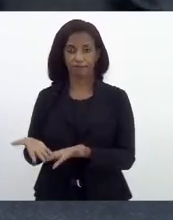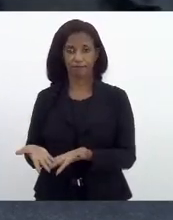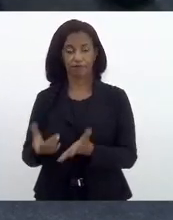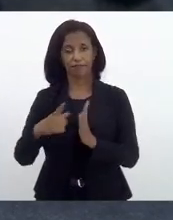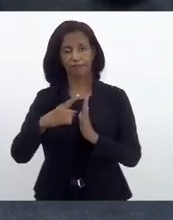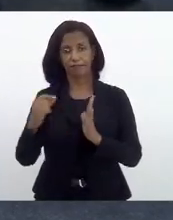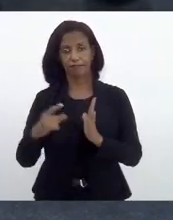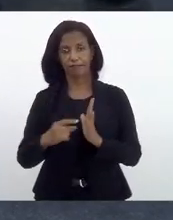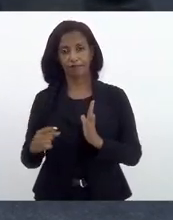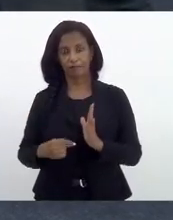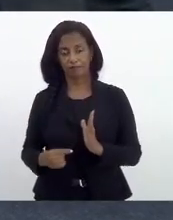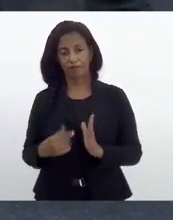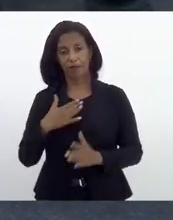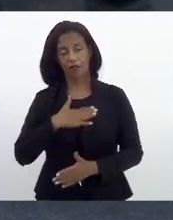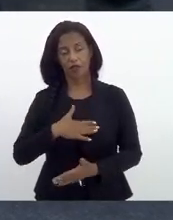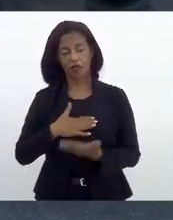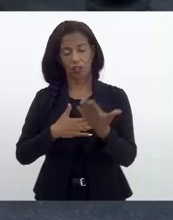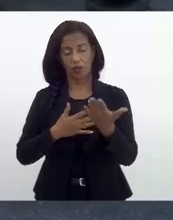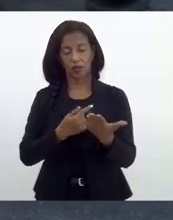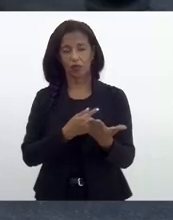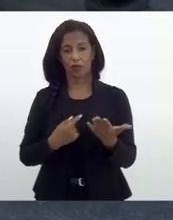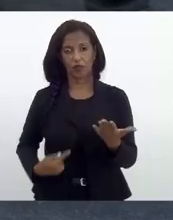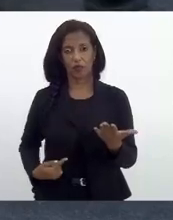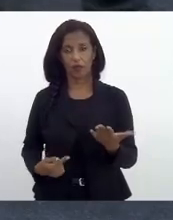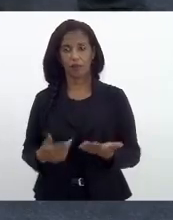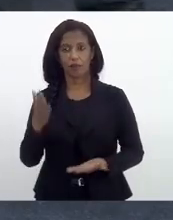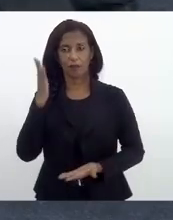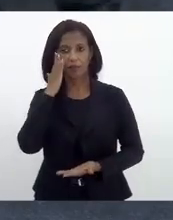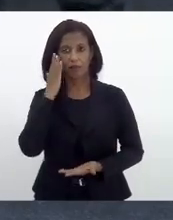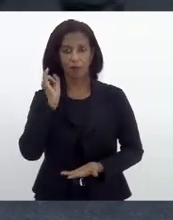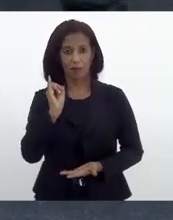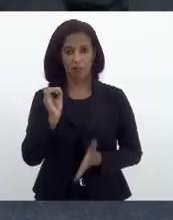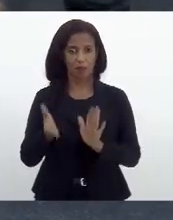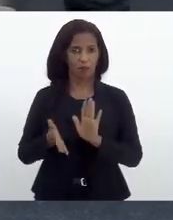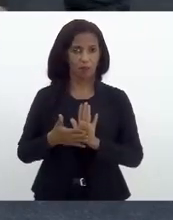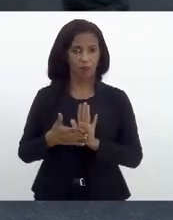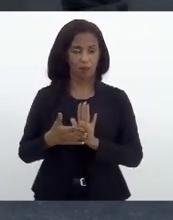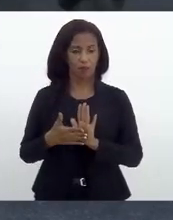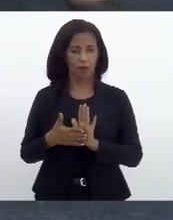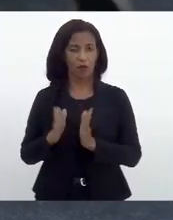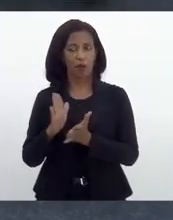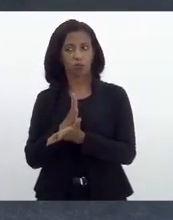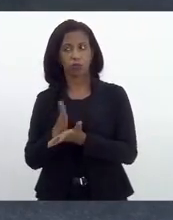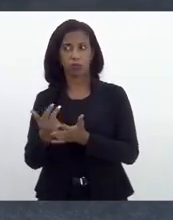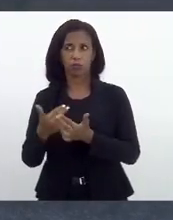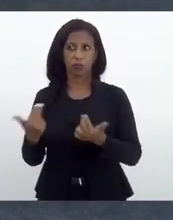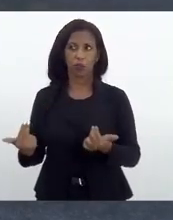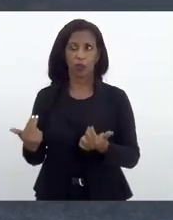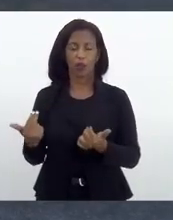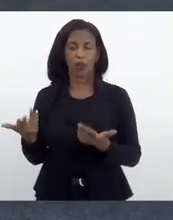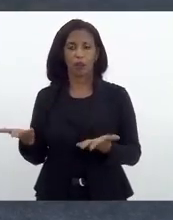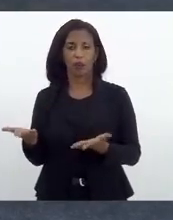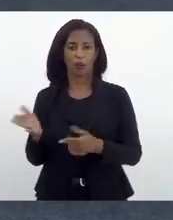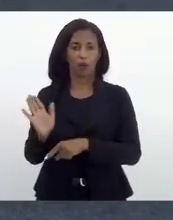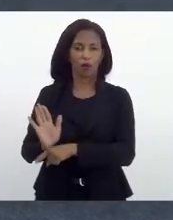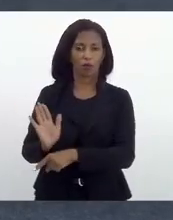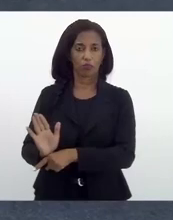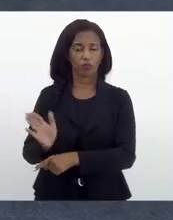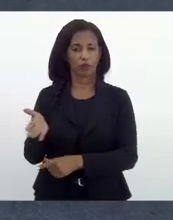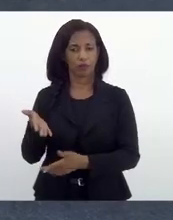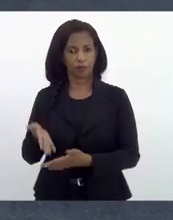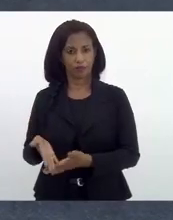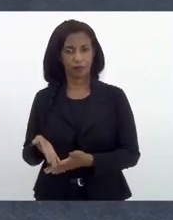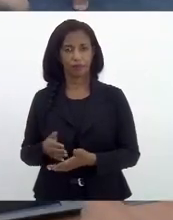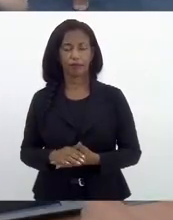destaques mas a gente gostaria de ouvir o governo para saber se está propondo algo que possa consensuar nesse sentido muito